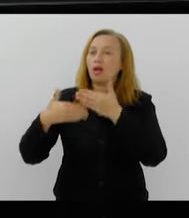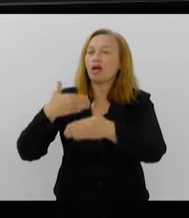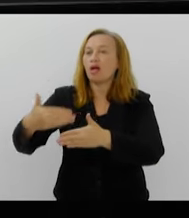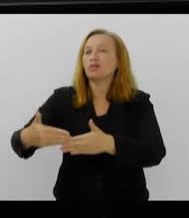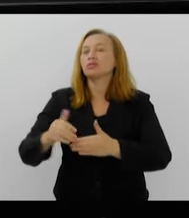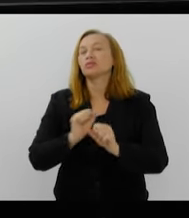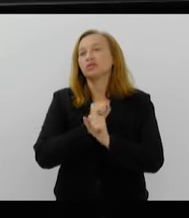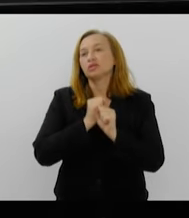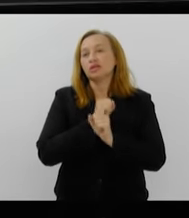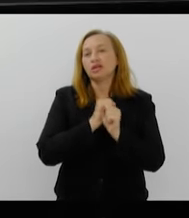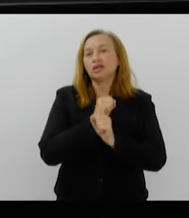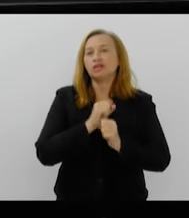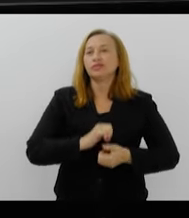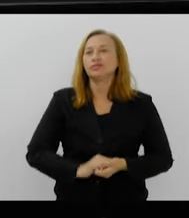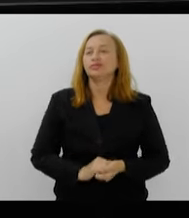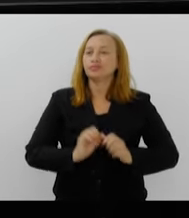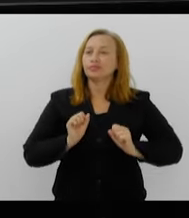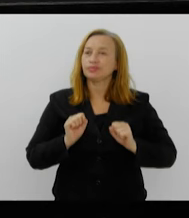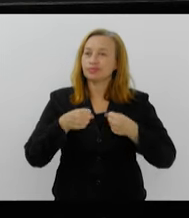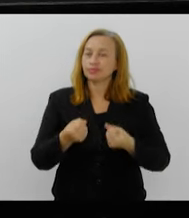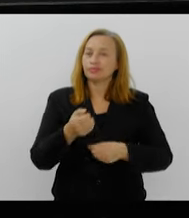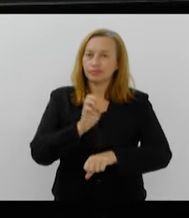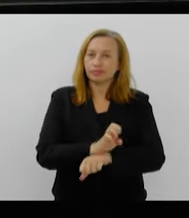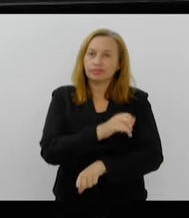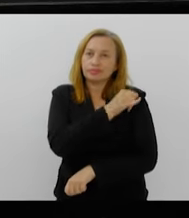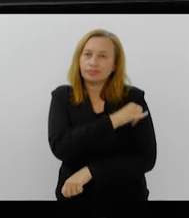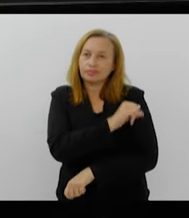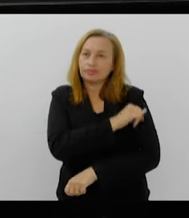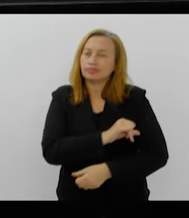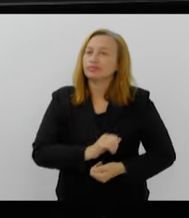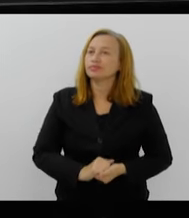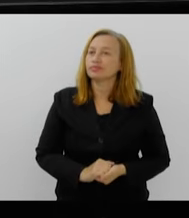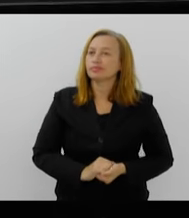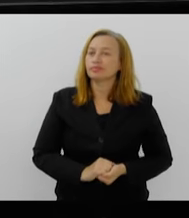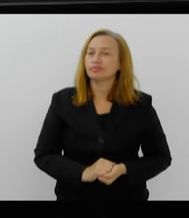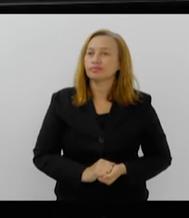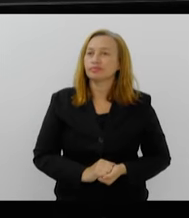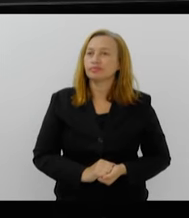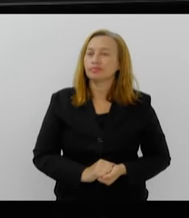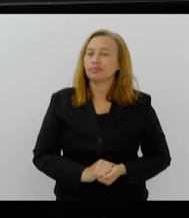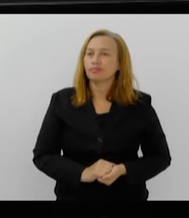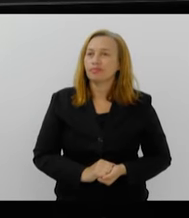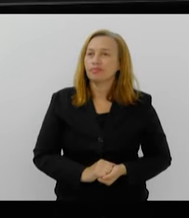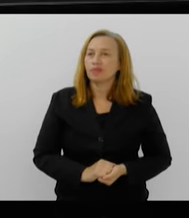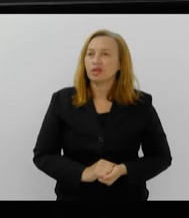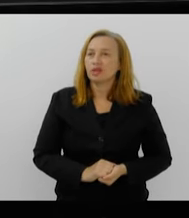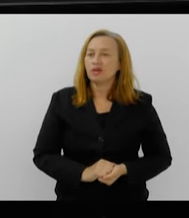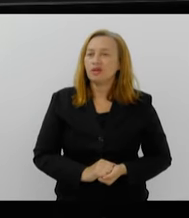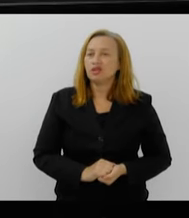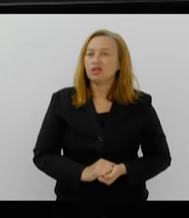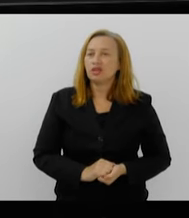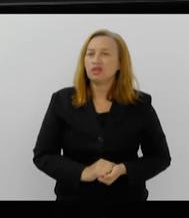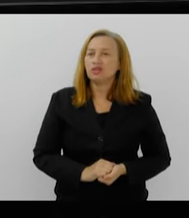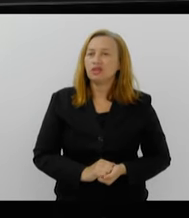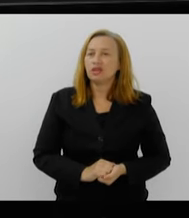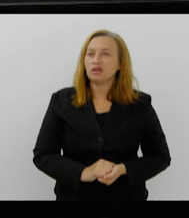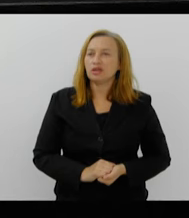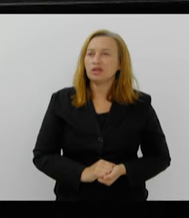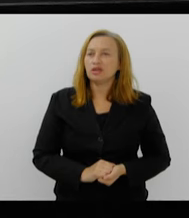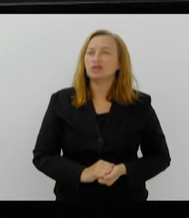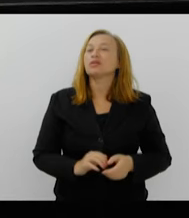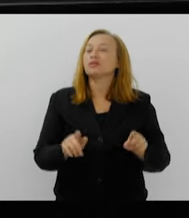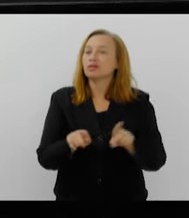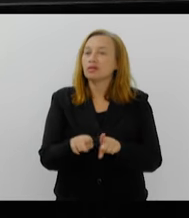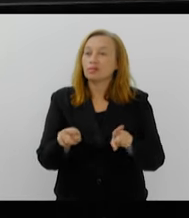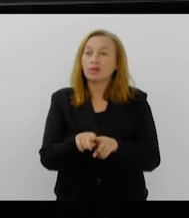na defesa do Estado do Rio de Janeiro. E o mais importante também é que